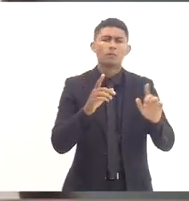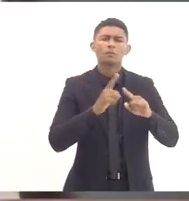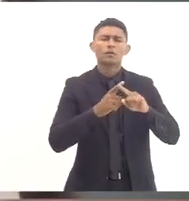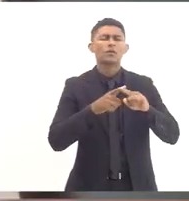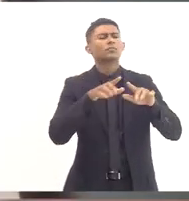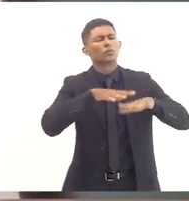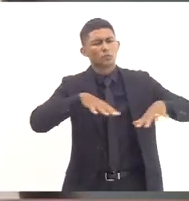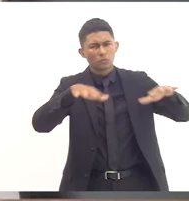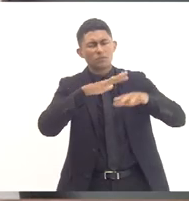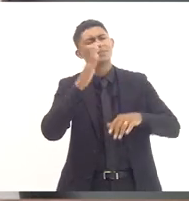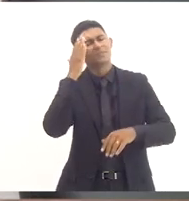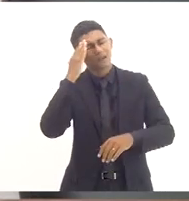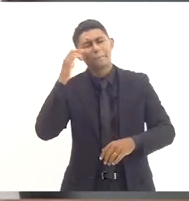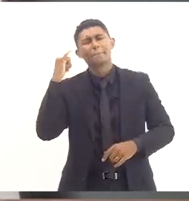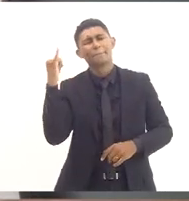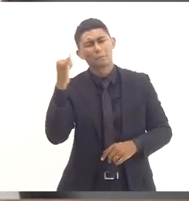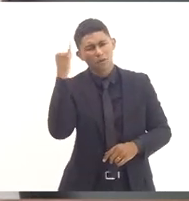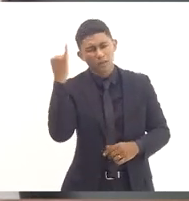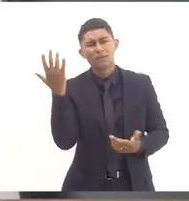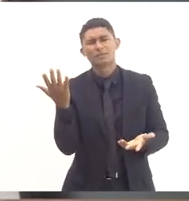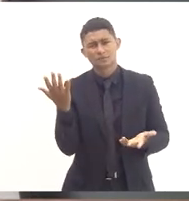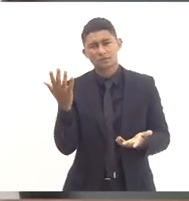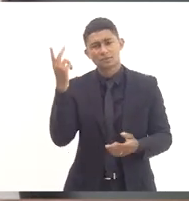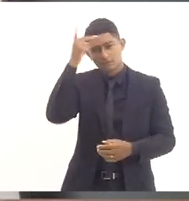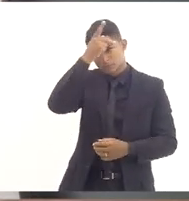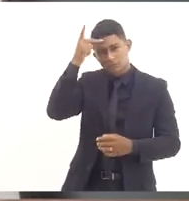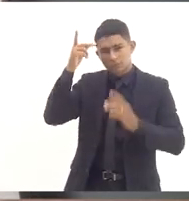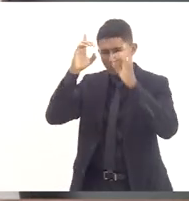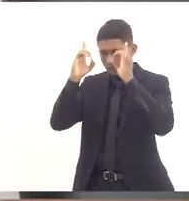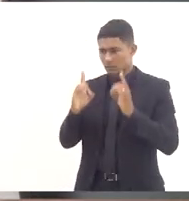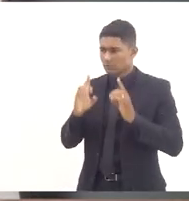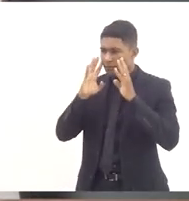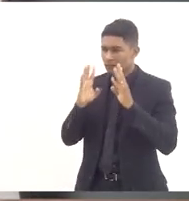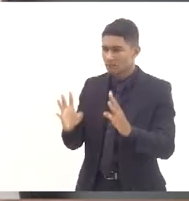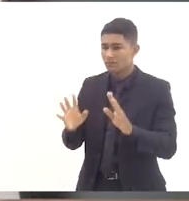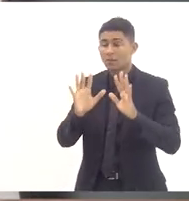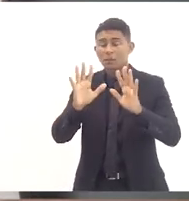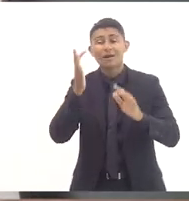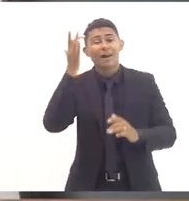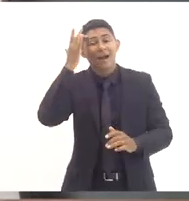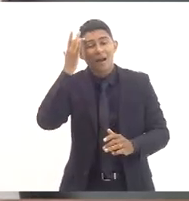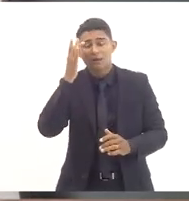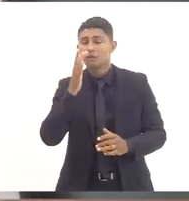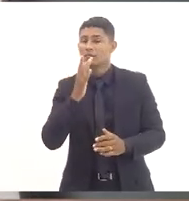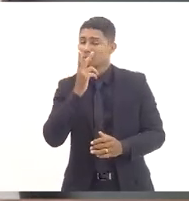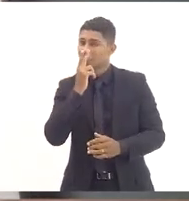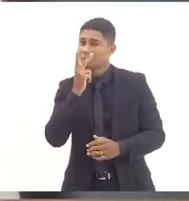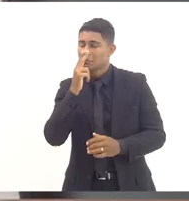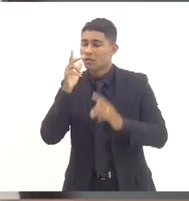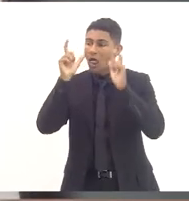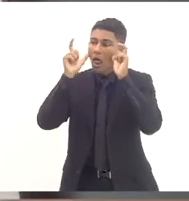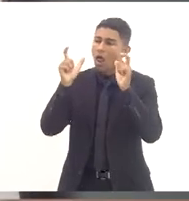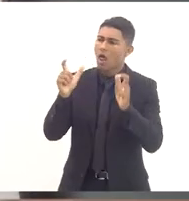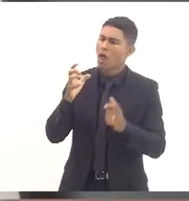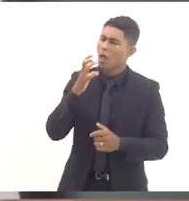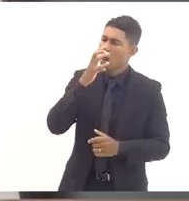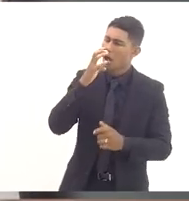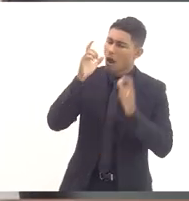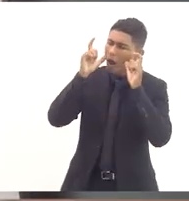Eu só acho que realmente é falta é interesse porque eu não sei